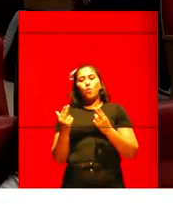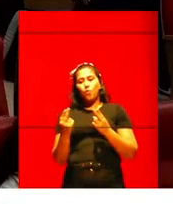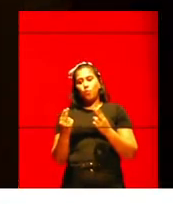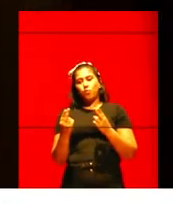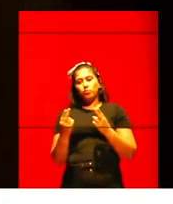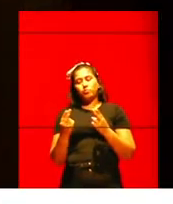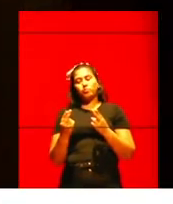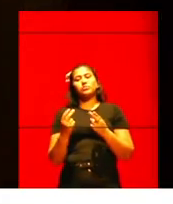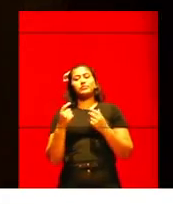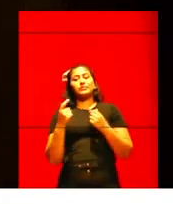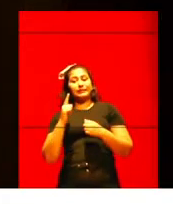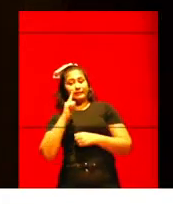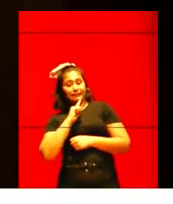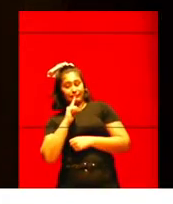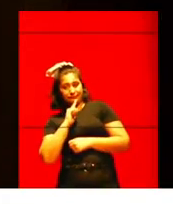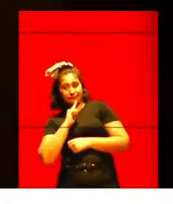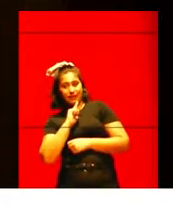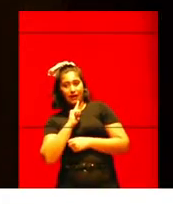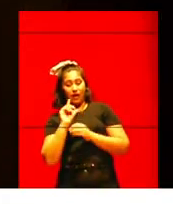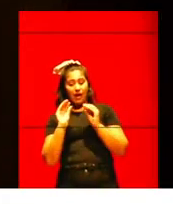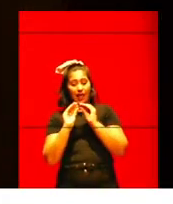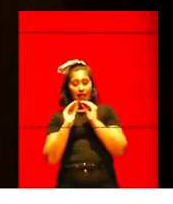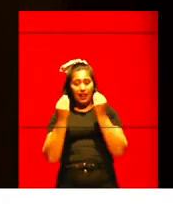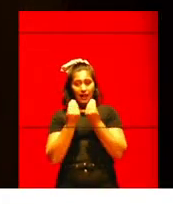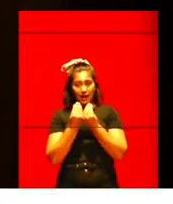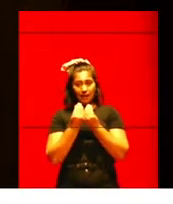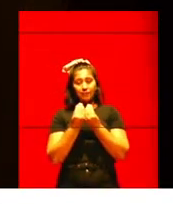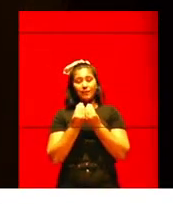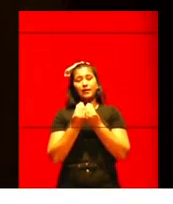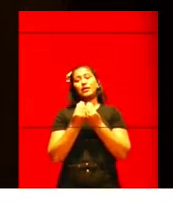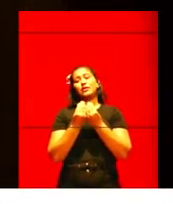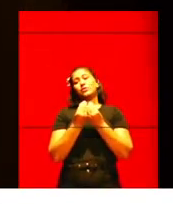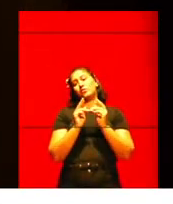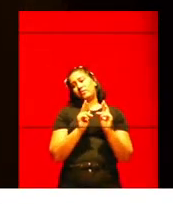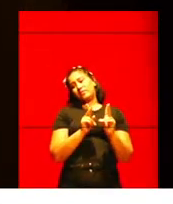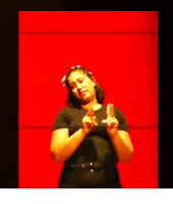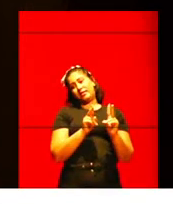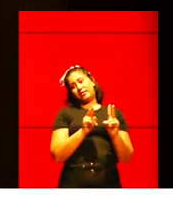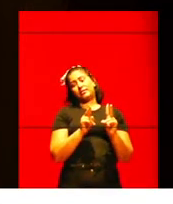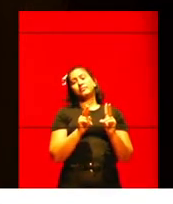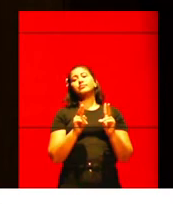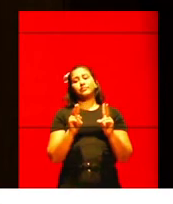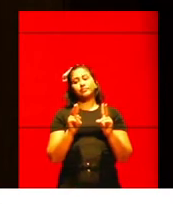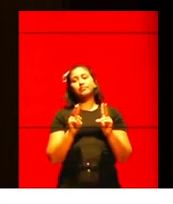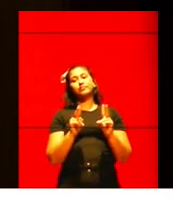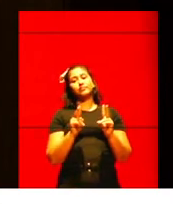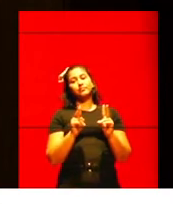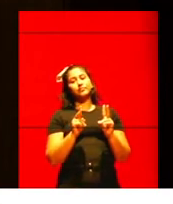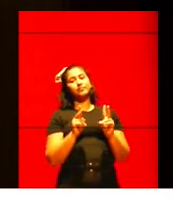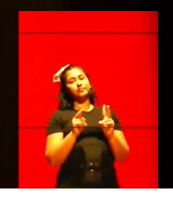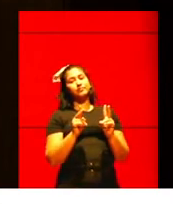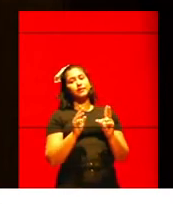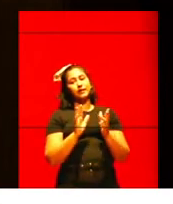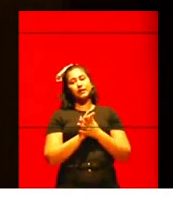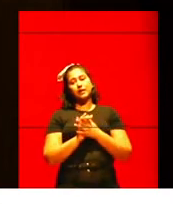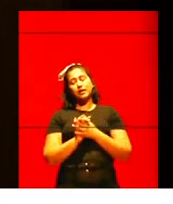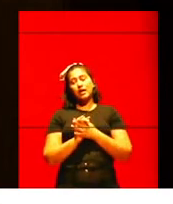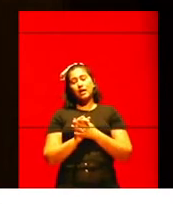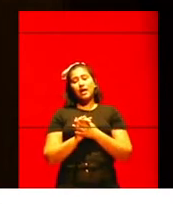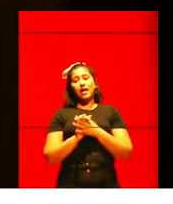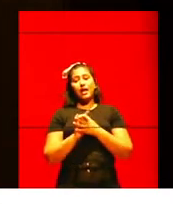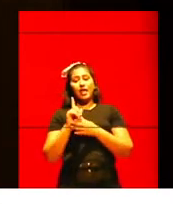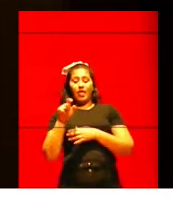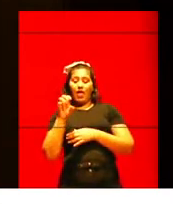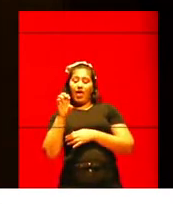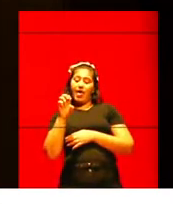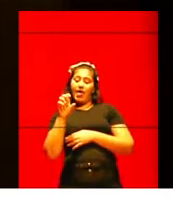Quando existe um elemento entre os... E esse elemento que vai ser heteroátomo, é